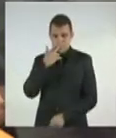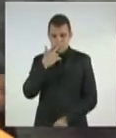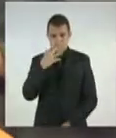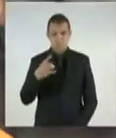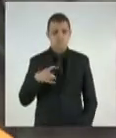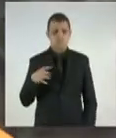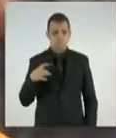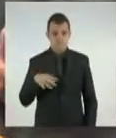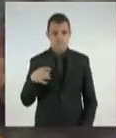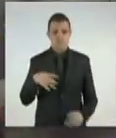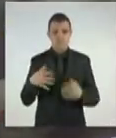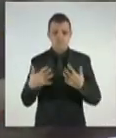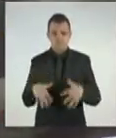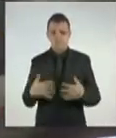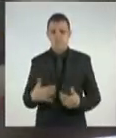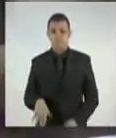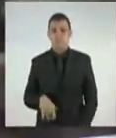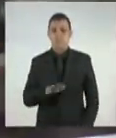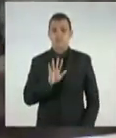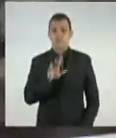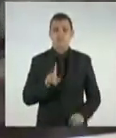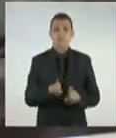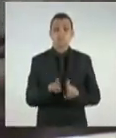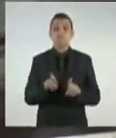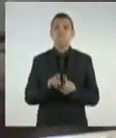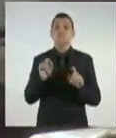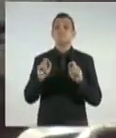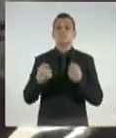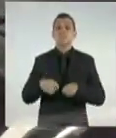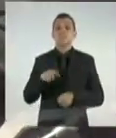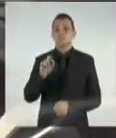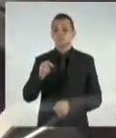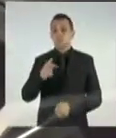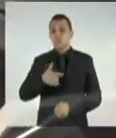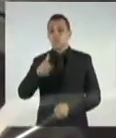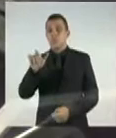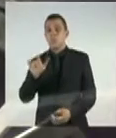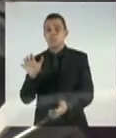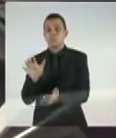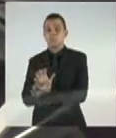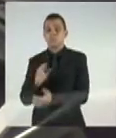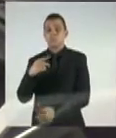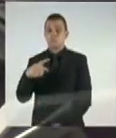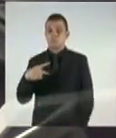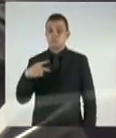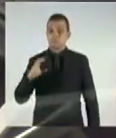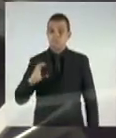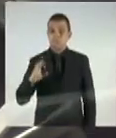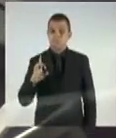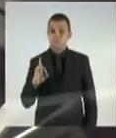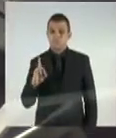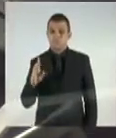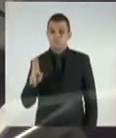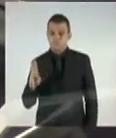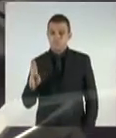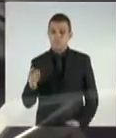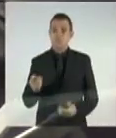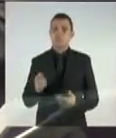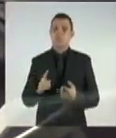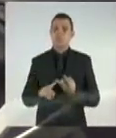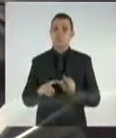que tem o outro lado, que são os companheiros do PCdoB, os companheiros do PSB, a sociedade